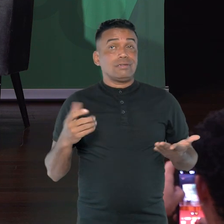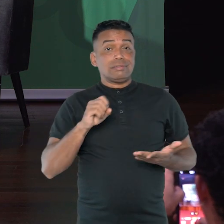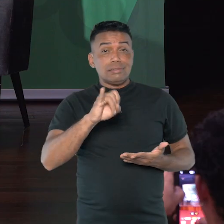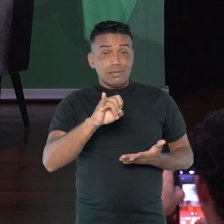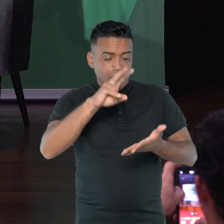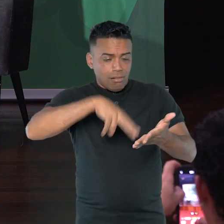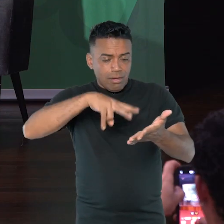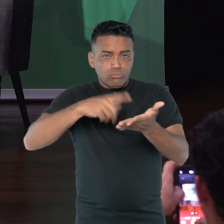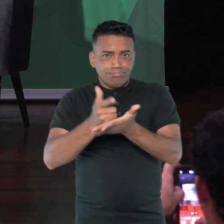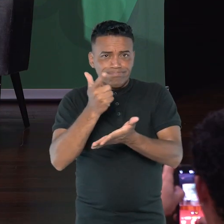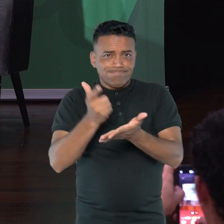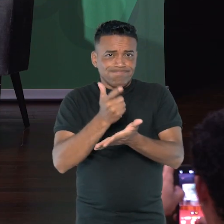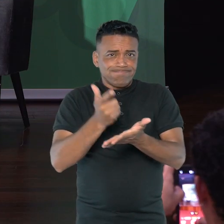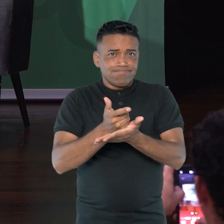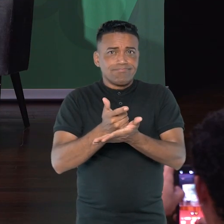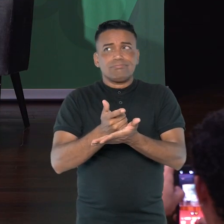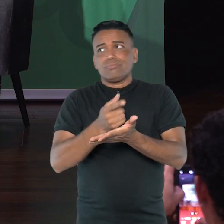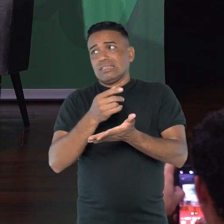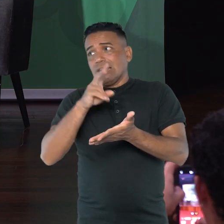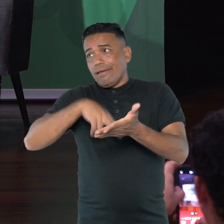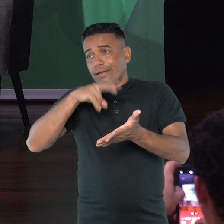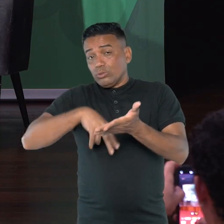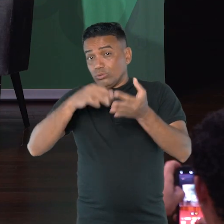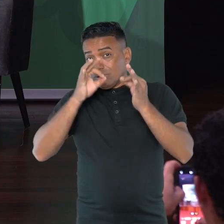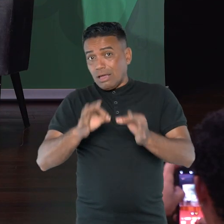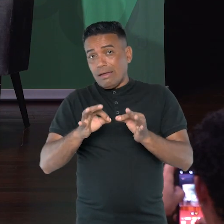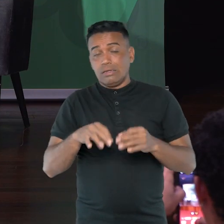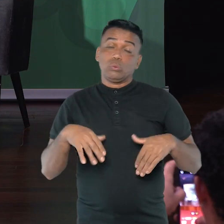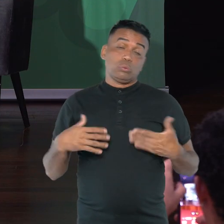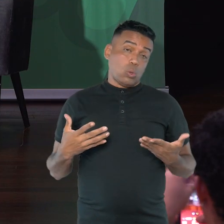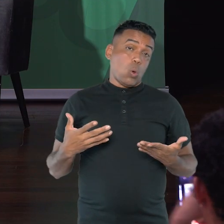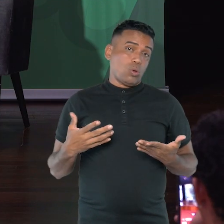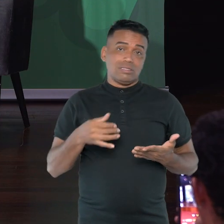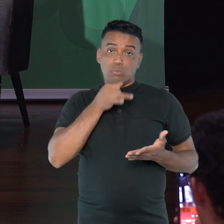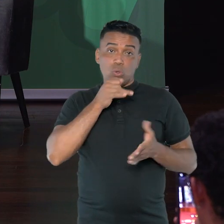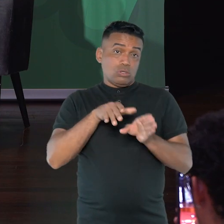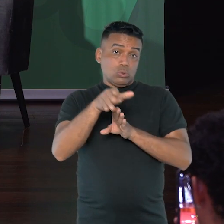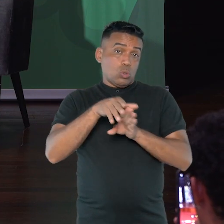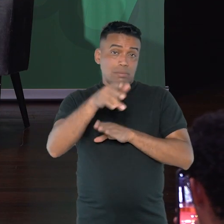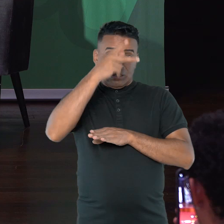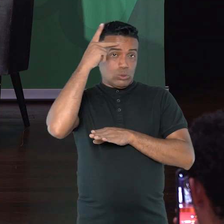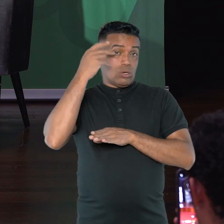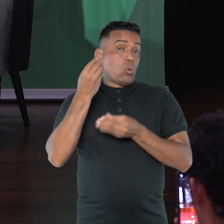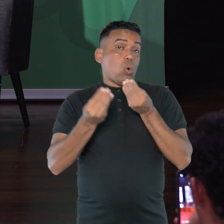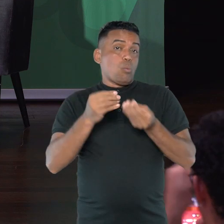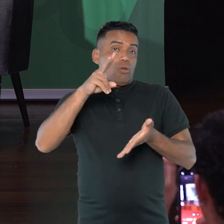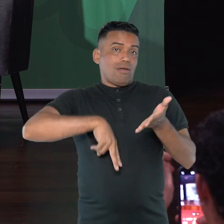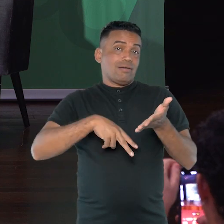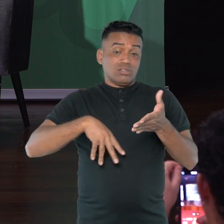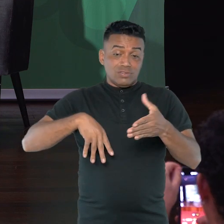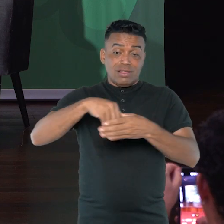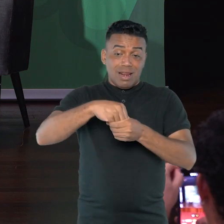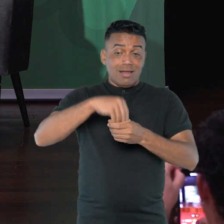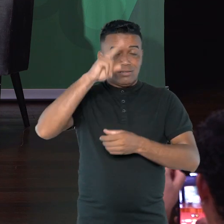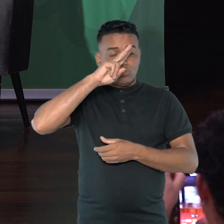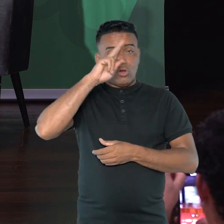gente está lendo um livro como deve ser lido, não que a gente queira instruir alguém ao ler, mas assim, se a gente quer se envolver com aquela história, não dá